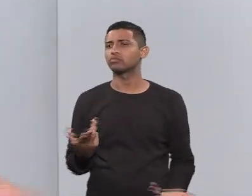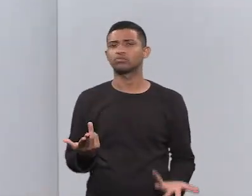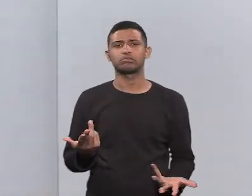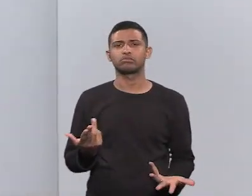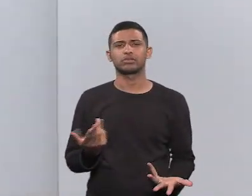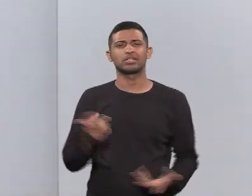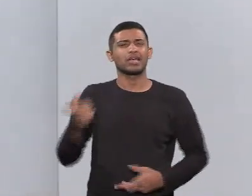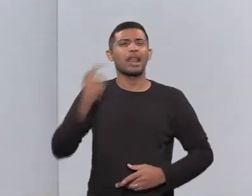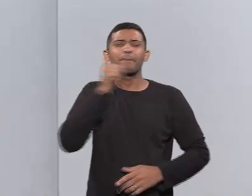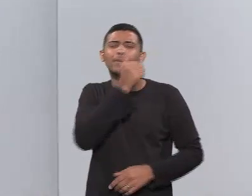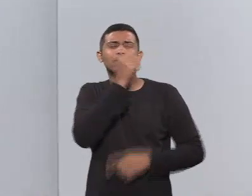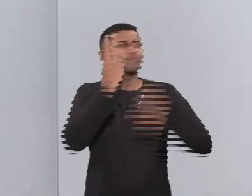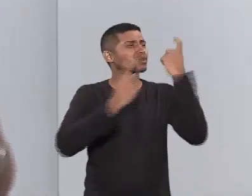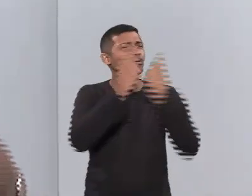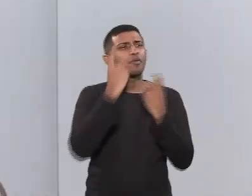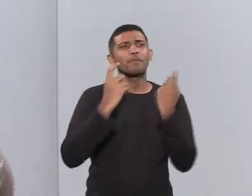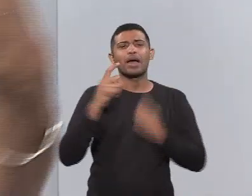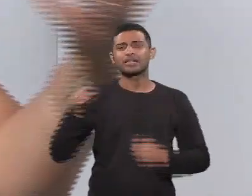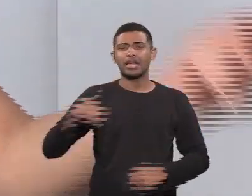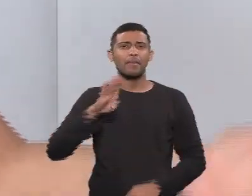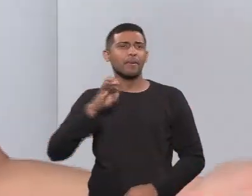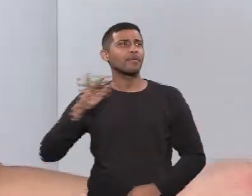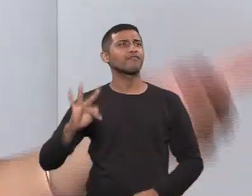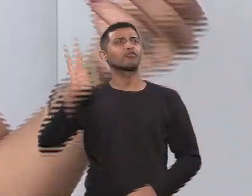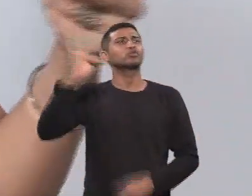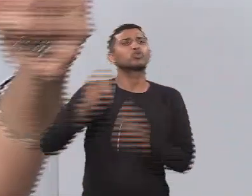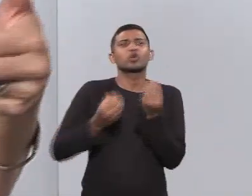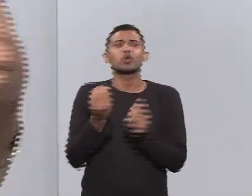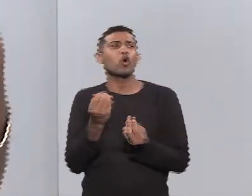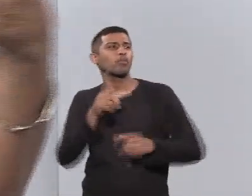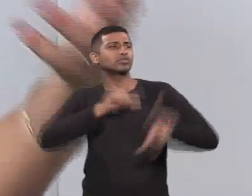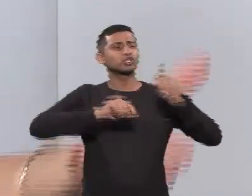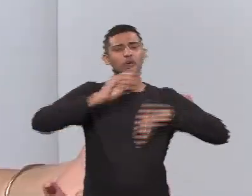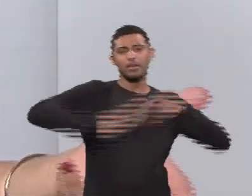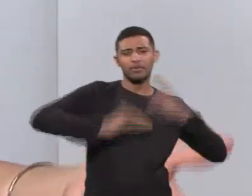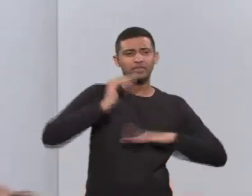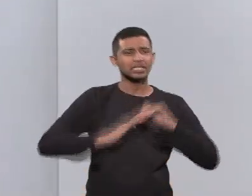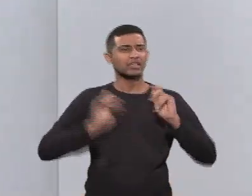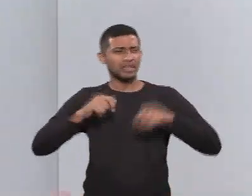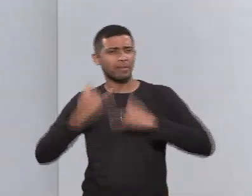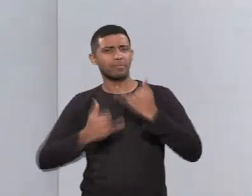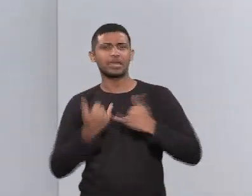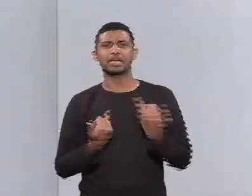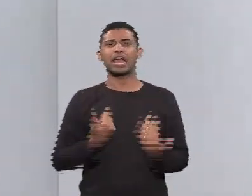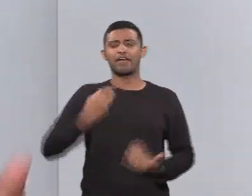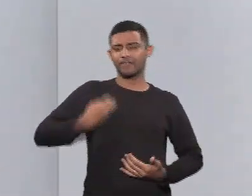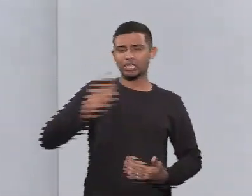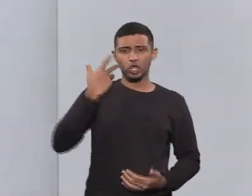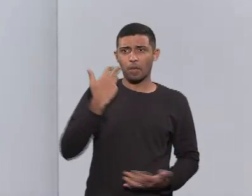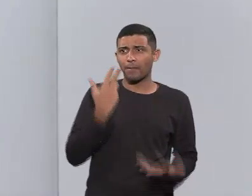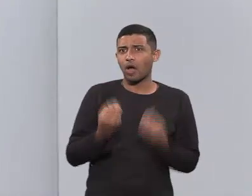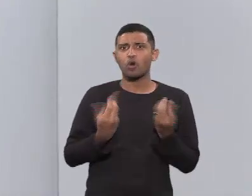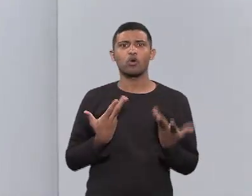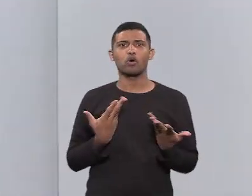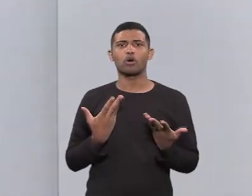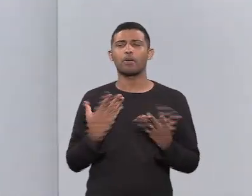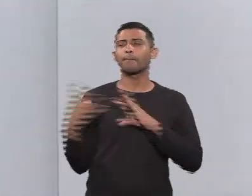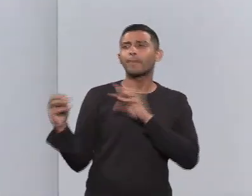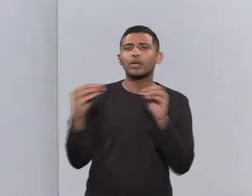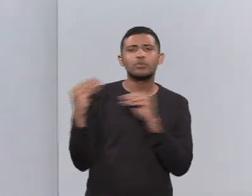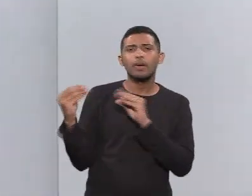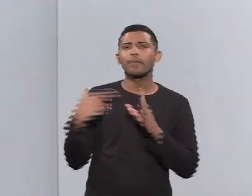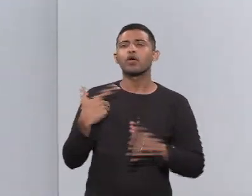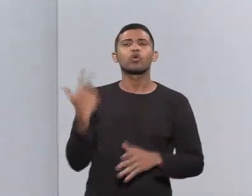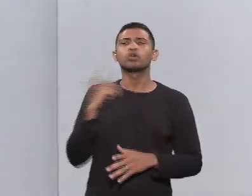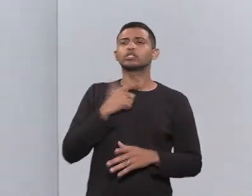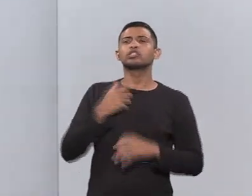ela, preocupada com o futuro da criança, pode escolher a profissão, pode brincar, pode ter uma vida normal, num bate-papo, ela falou, cara, me ajuda a explicar para a